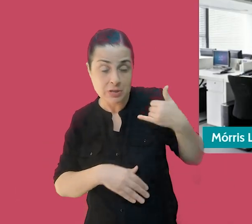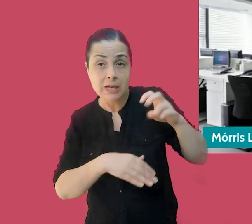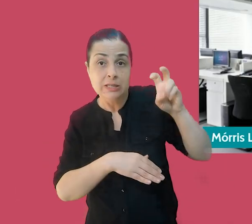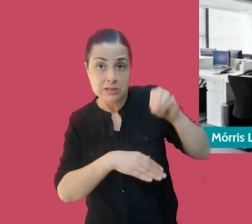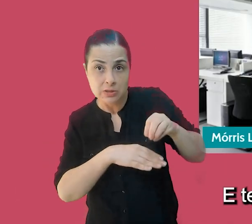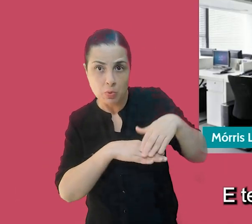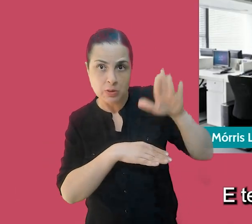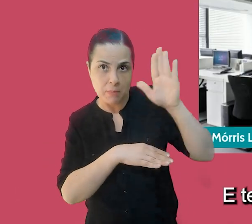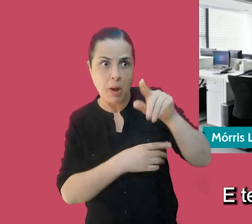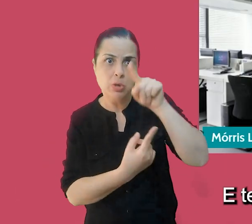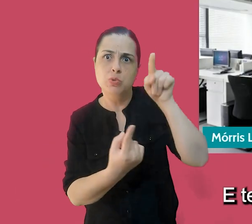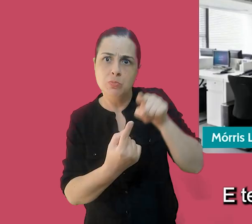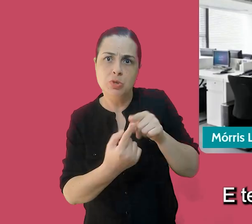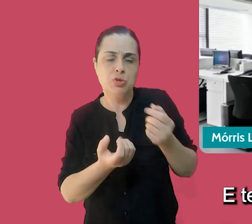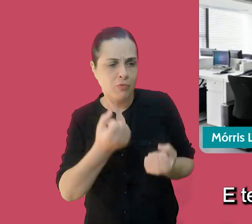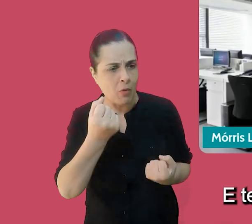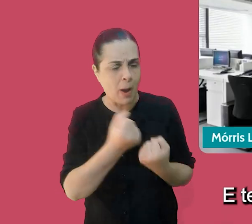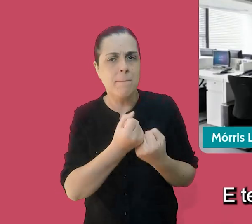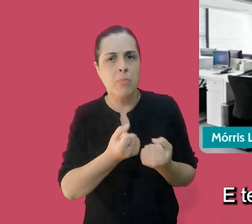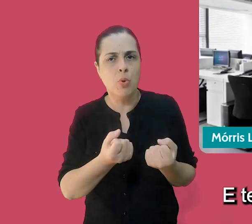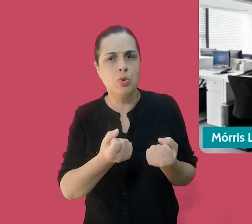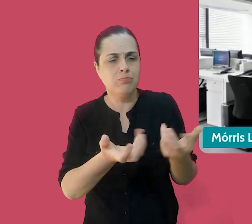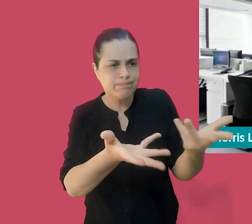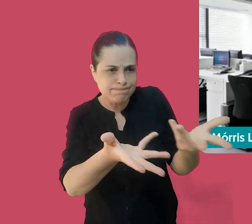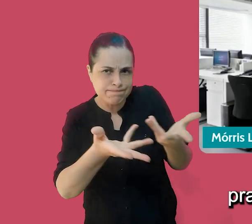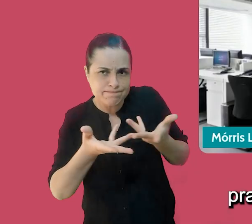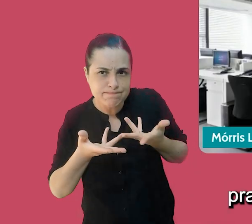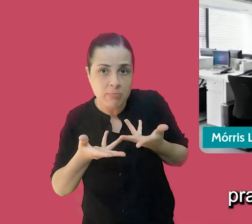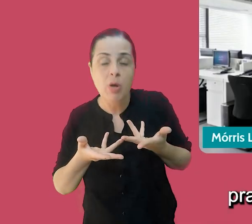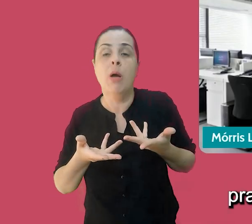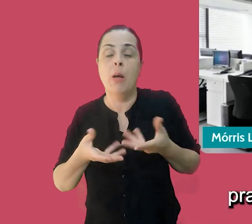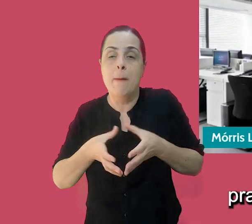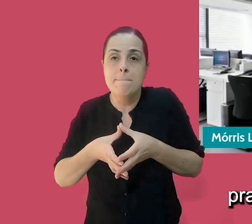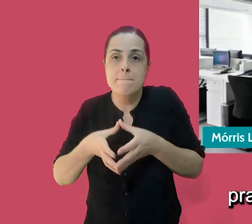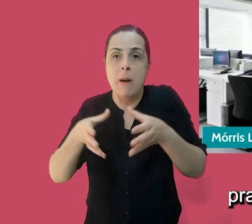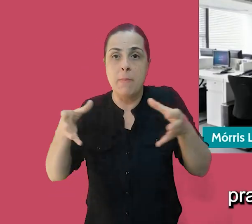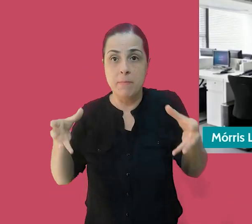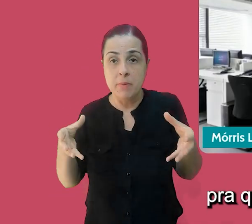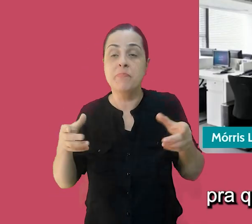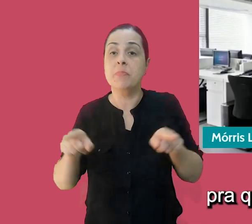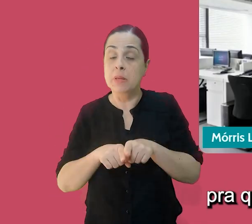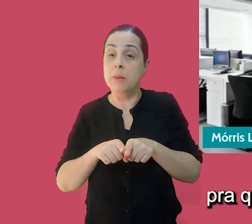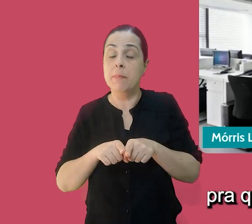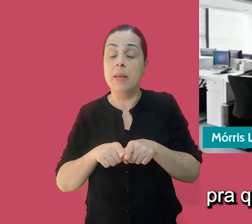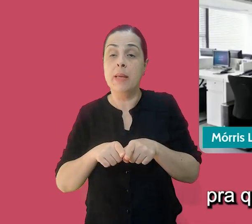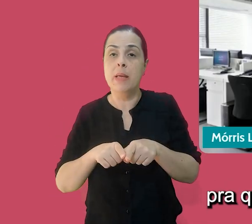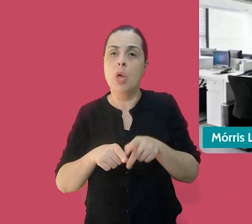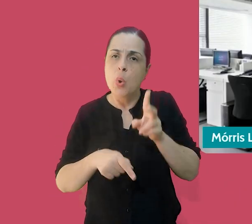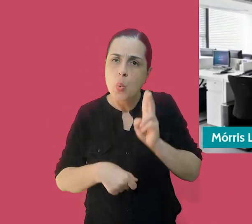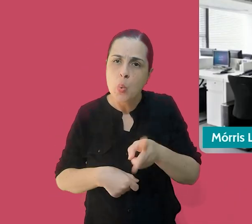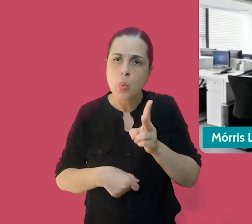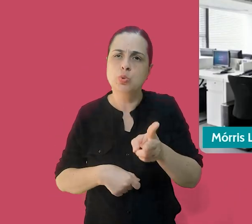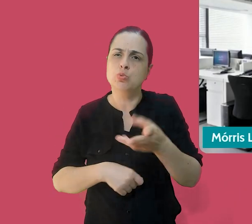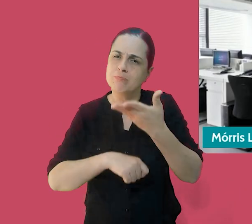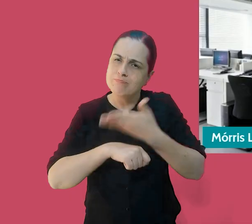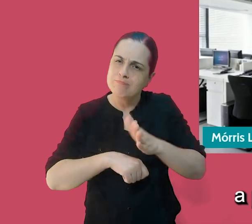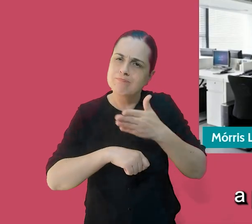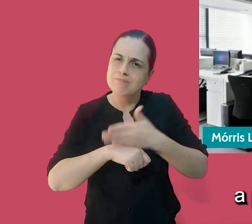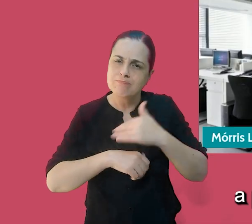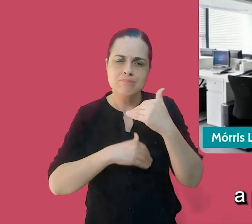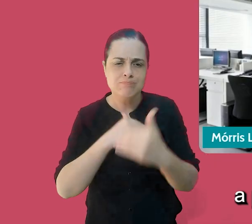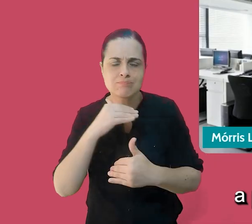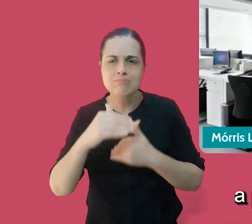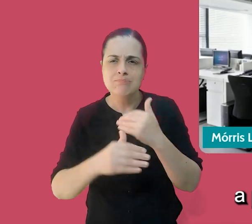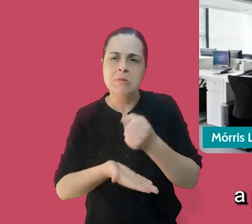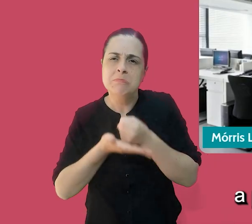intencional, e tem toda uma série de ações para integração e manutenção, para que essas pessoas continuem, para que elas tenham